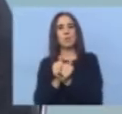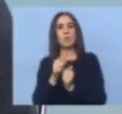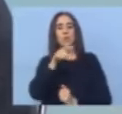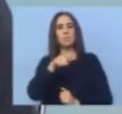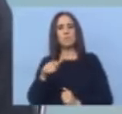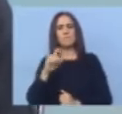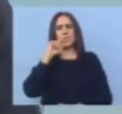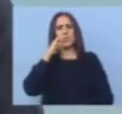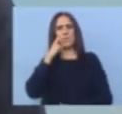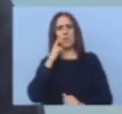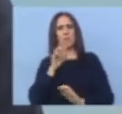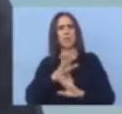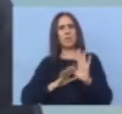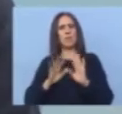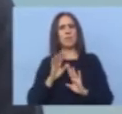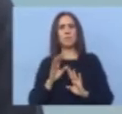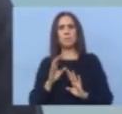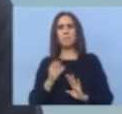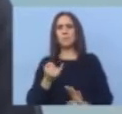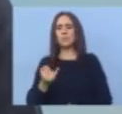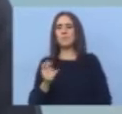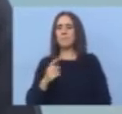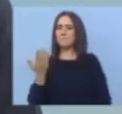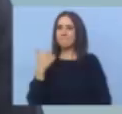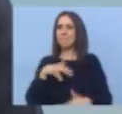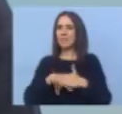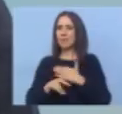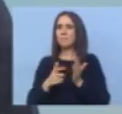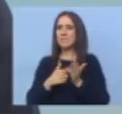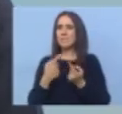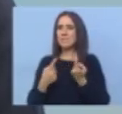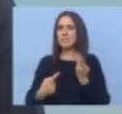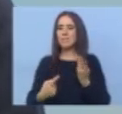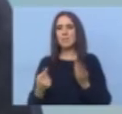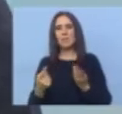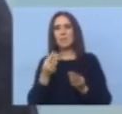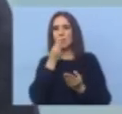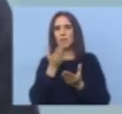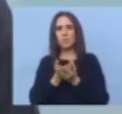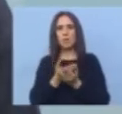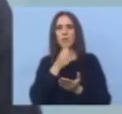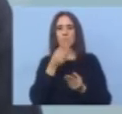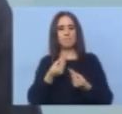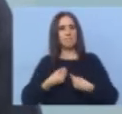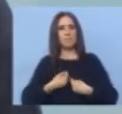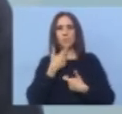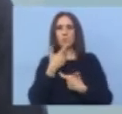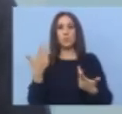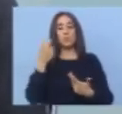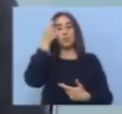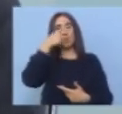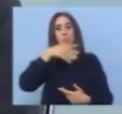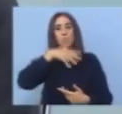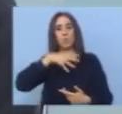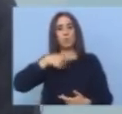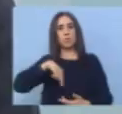no início ficam desconfiadas, mas depois muitas vezes dizem entre cá, o que é que precisa de alguma coisa, quer lanchar, e depois oferecem-nos tudo, contam a sua história,